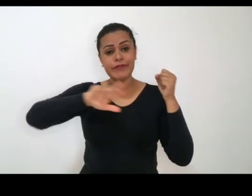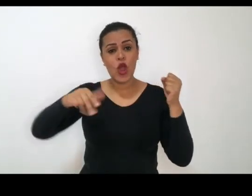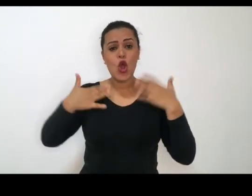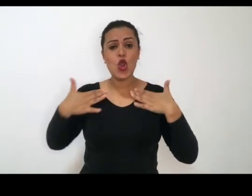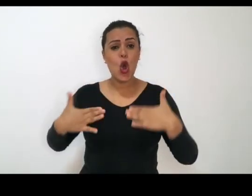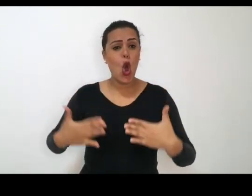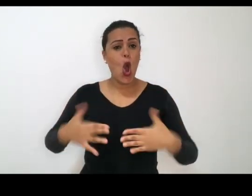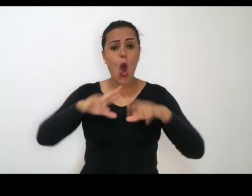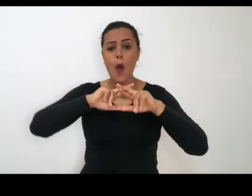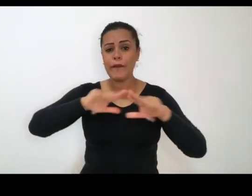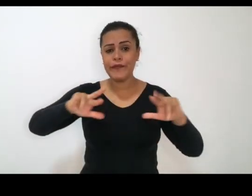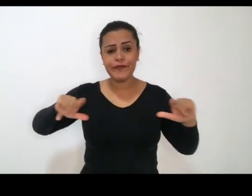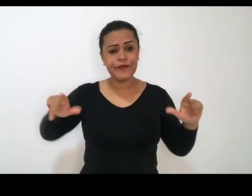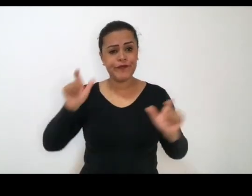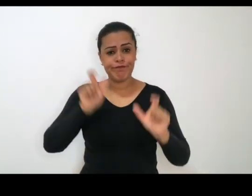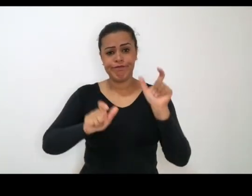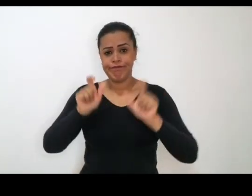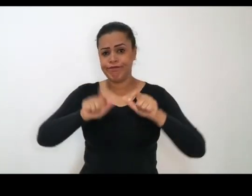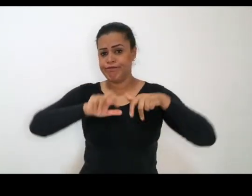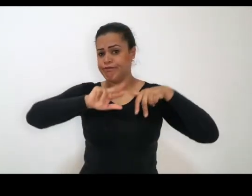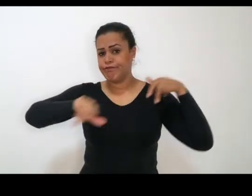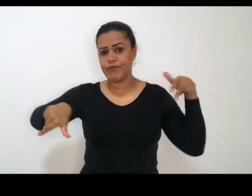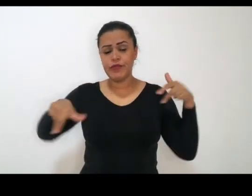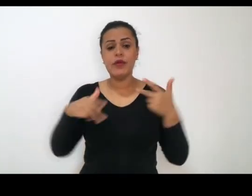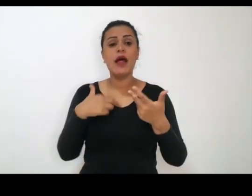possível de que esses corpos